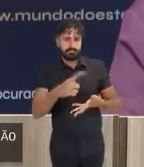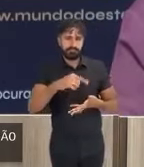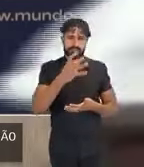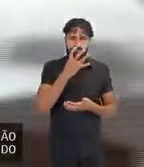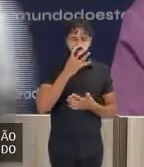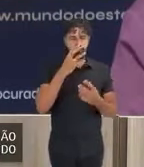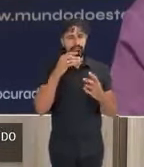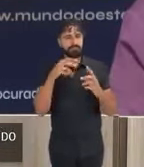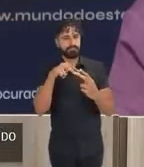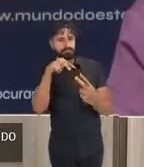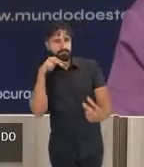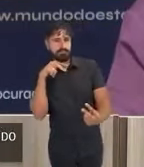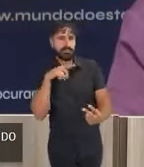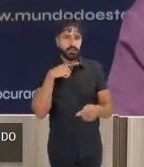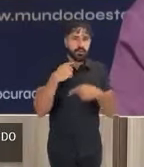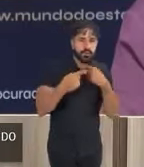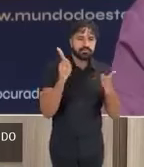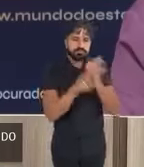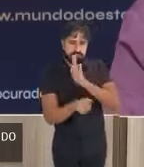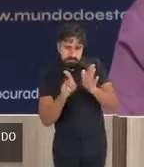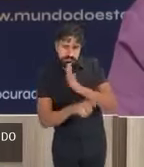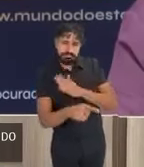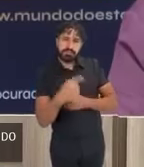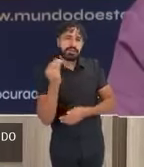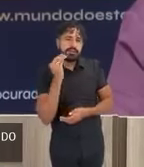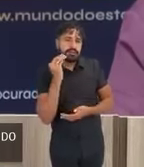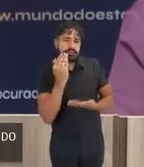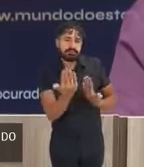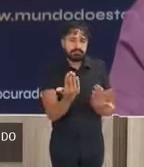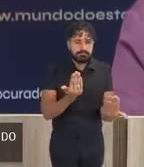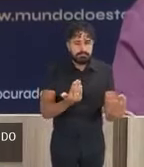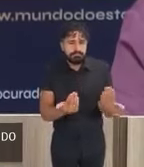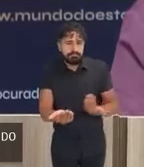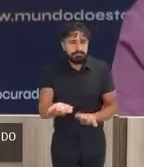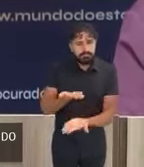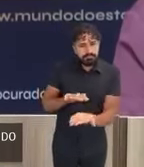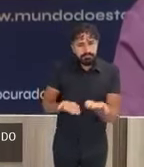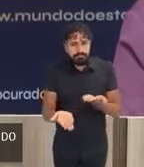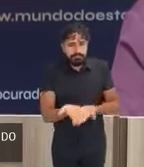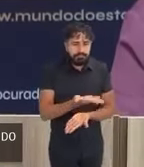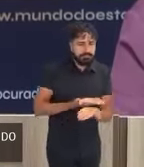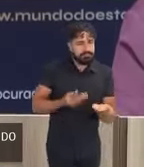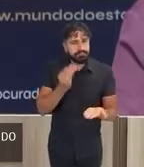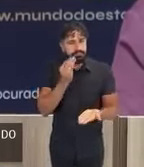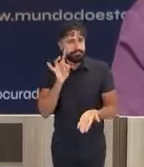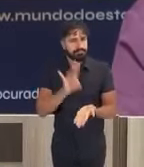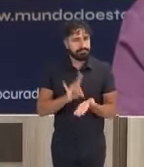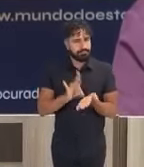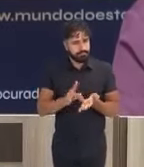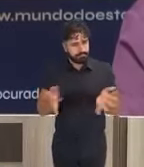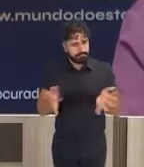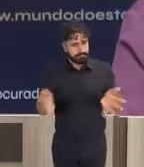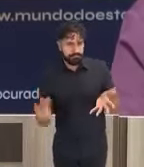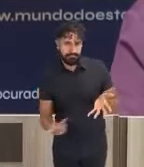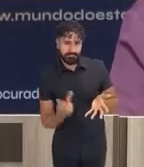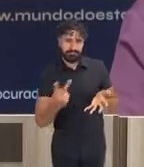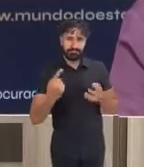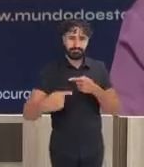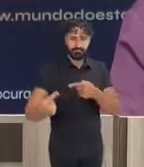colocando suas dúvidas, para a gente tentar interagir e tentar realmente fomentar esse diálogo.